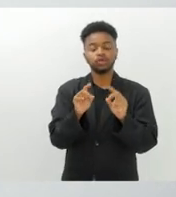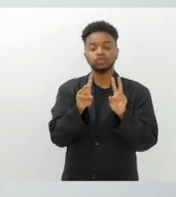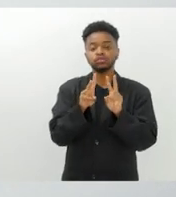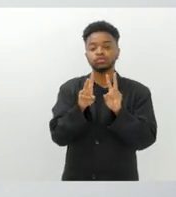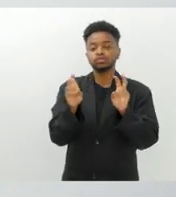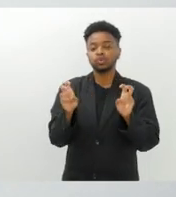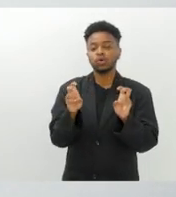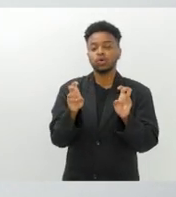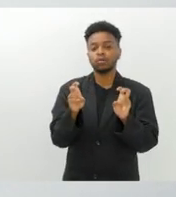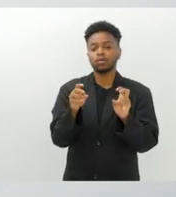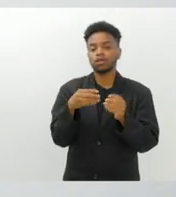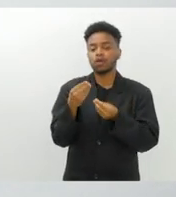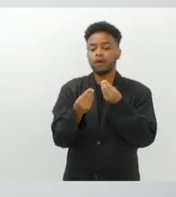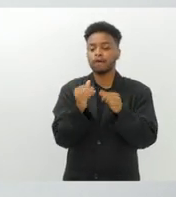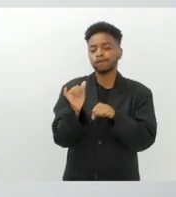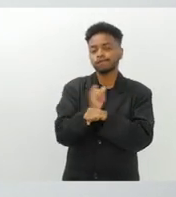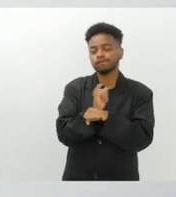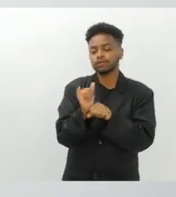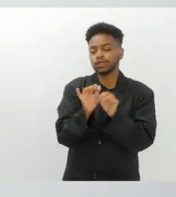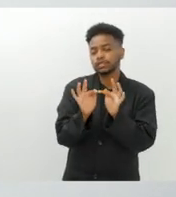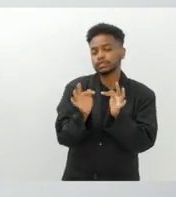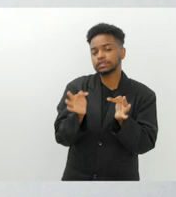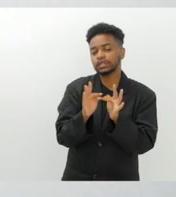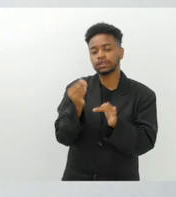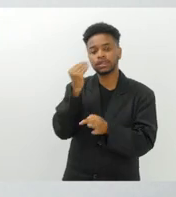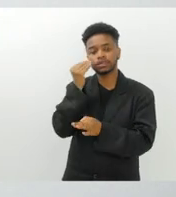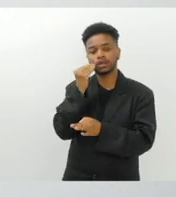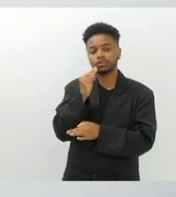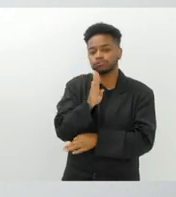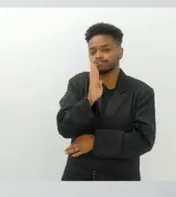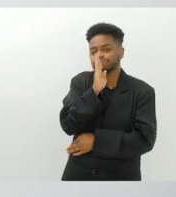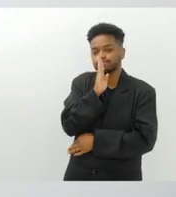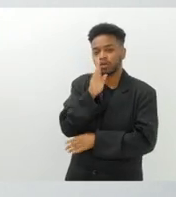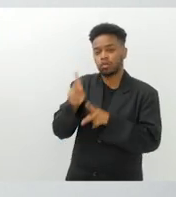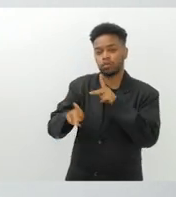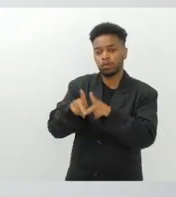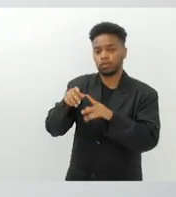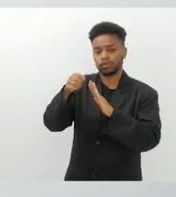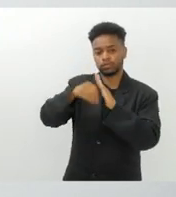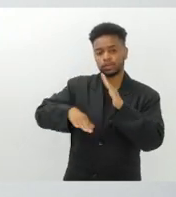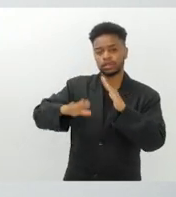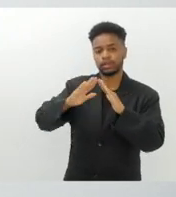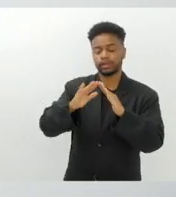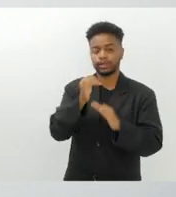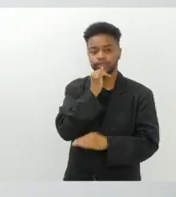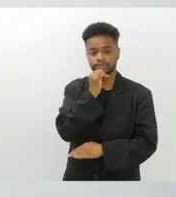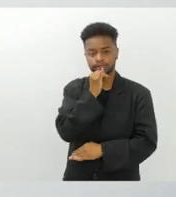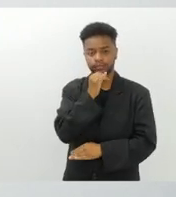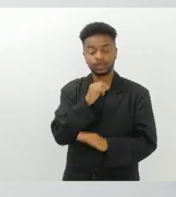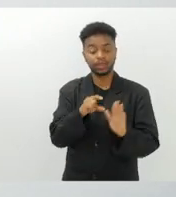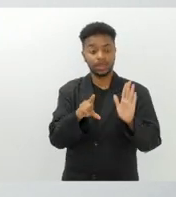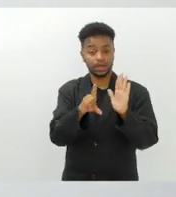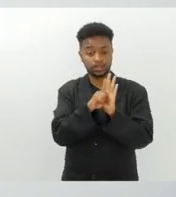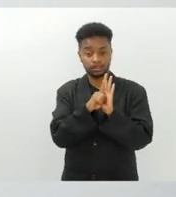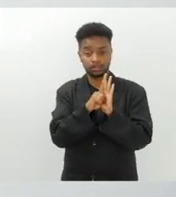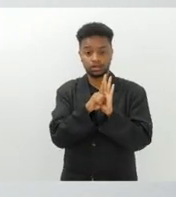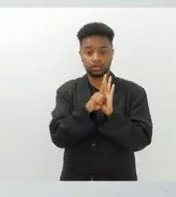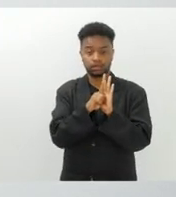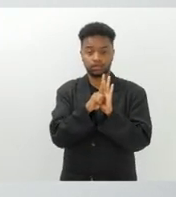formas muito sutis de silenciar os povos de terreiro. Por exemplo, a lei de ajustamento